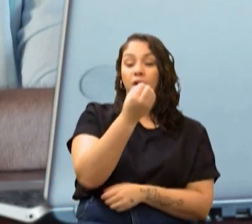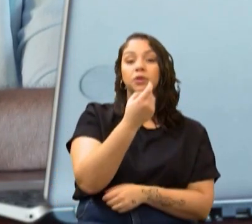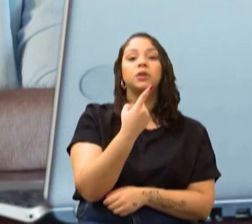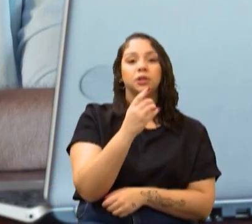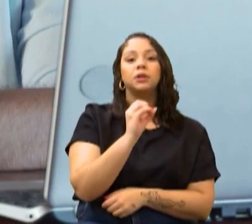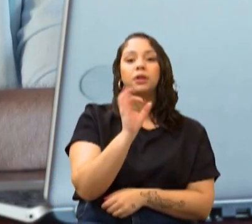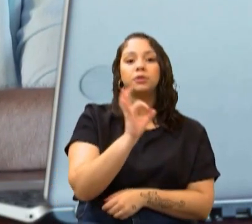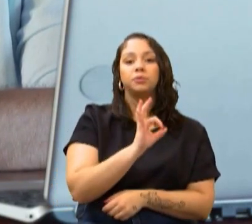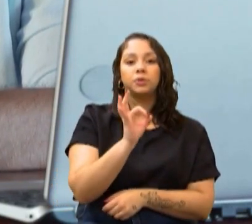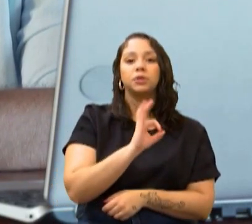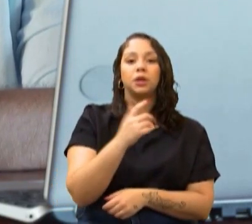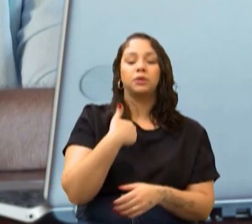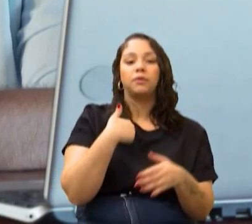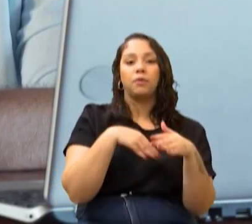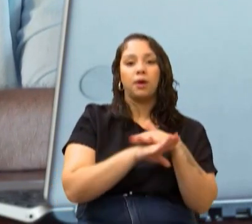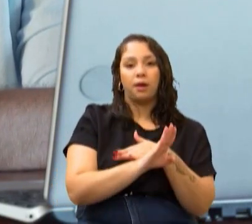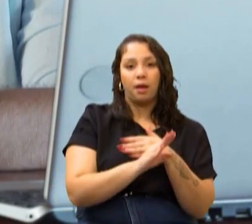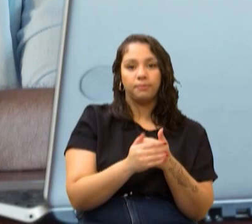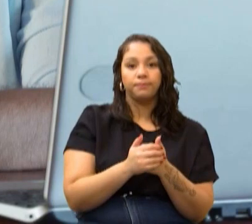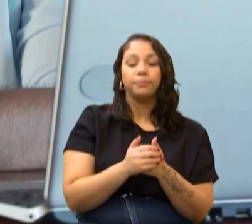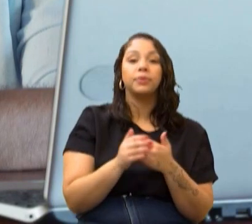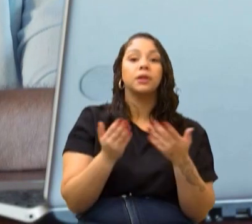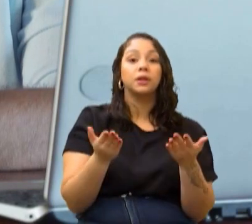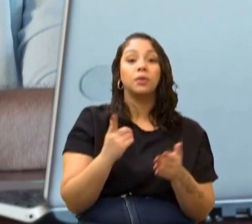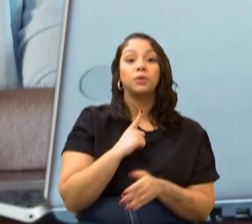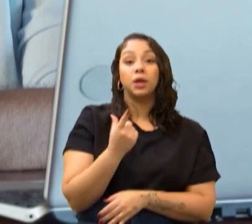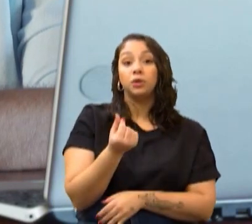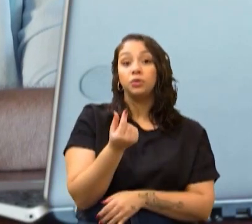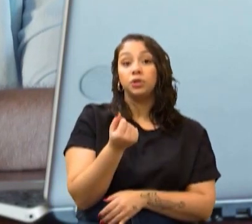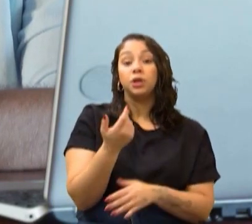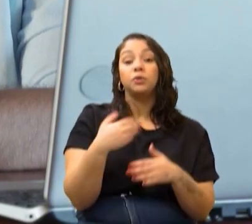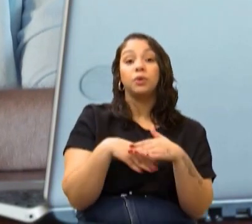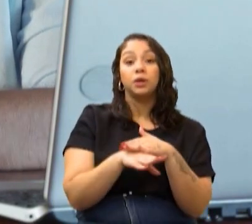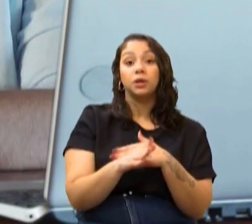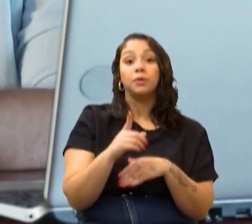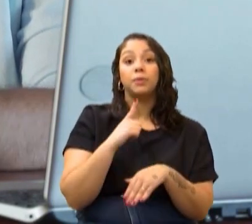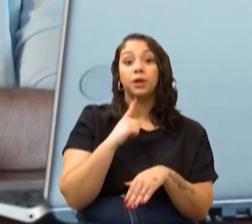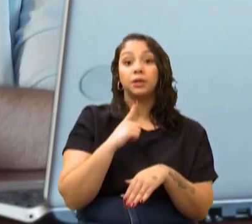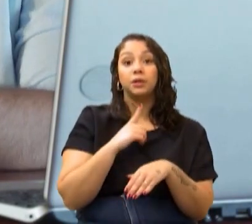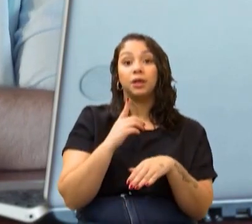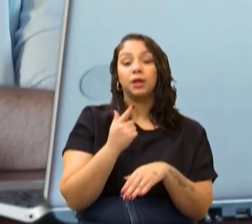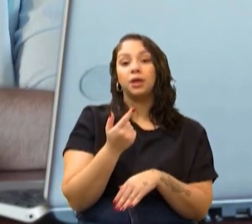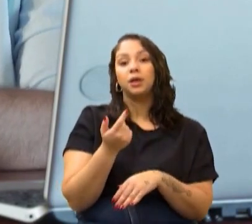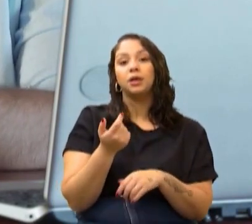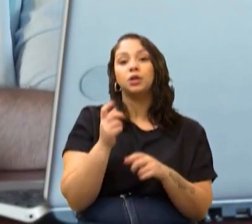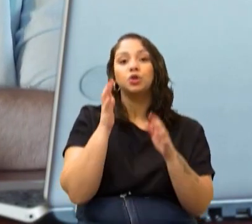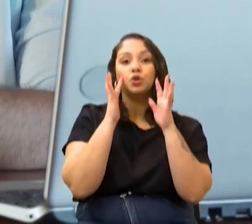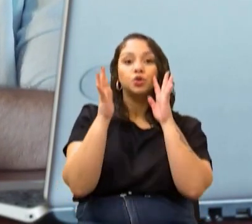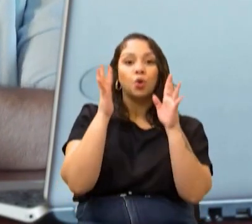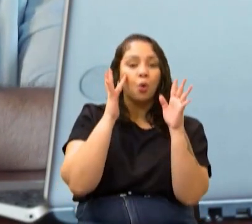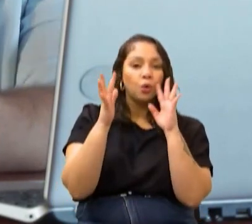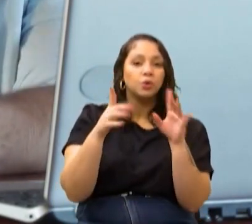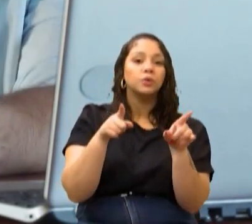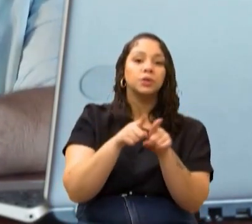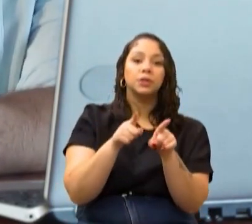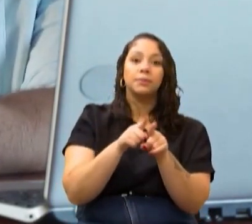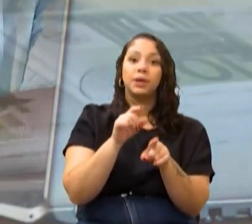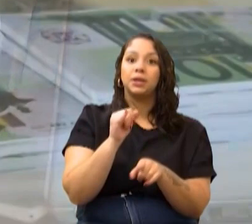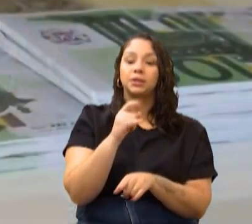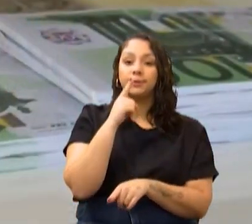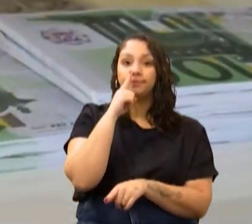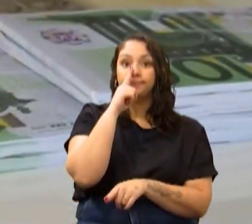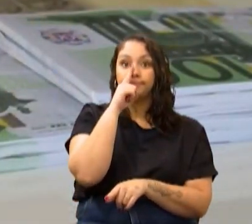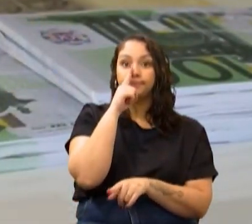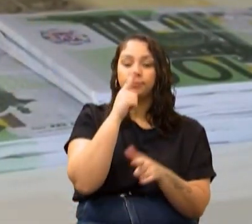uma viagem. É desses 10% que eu vou tirar. Então, eu tenho um dinheiro guardado para a realização desses pequenos sonhos